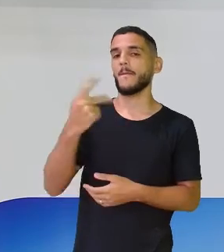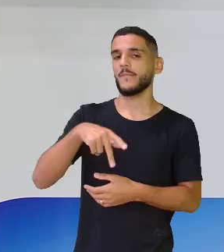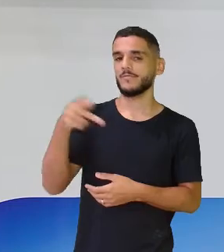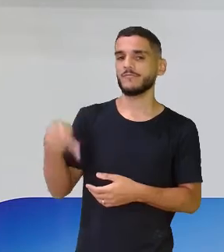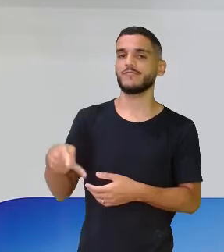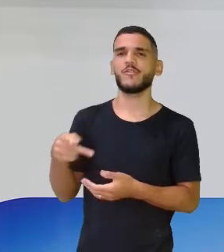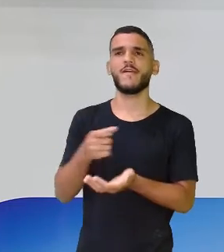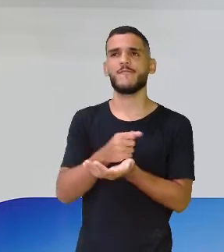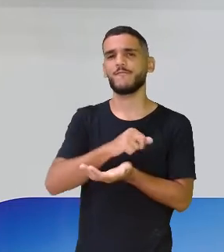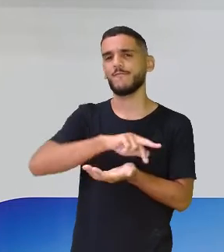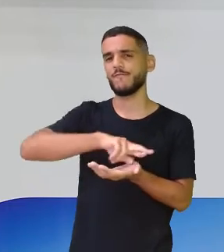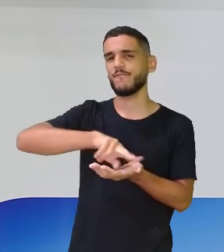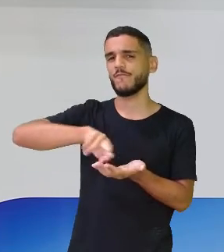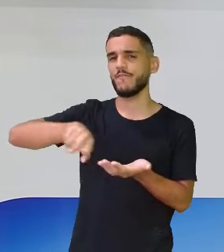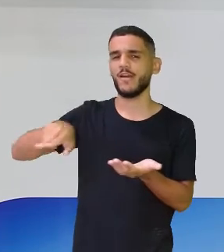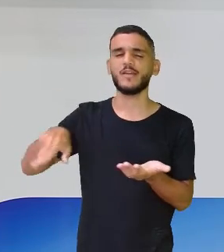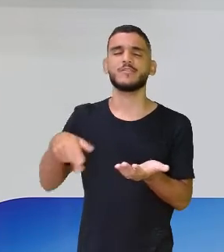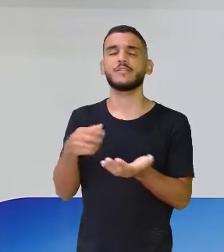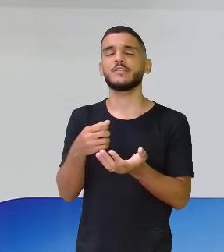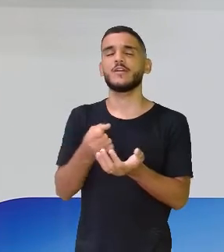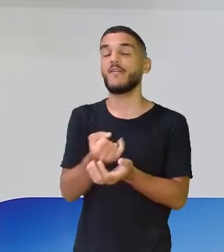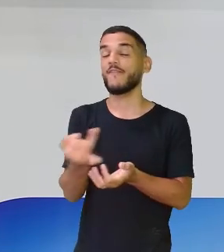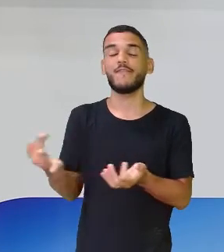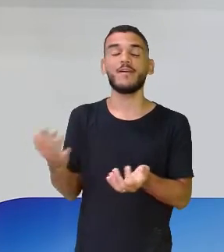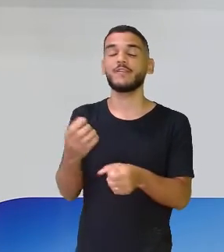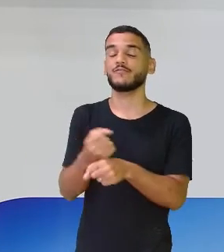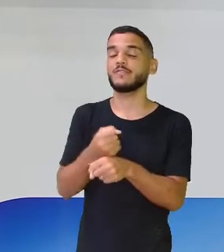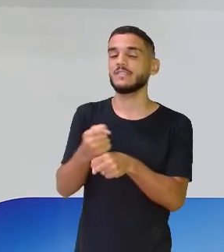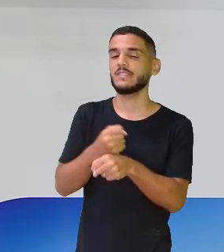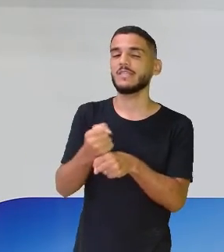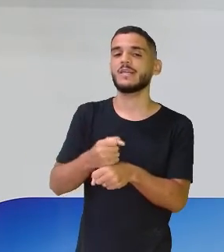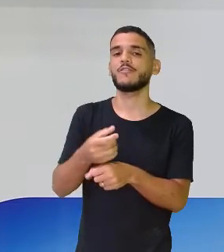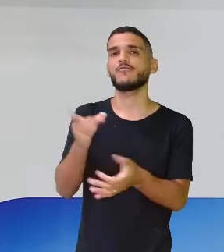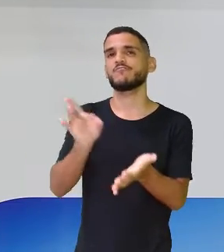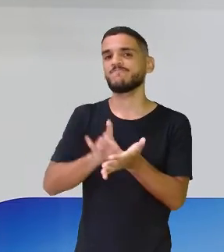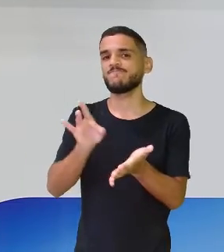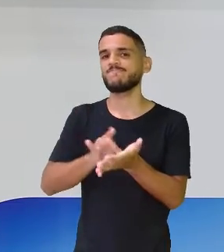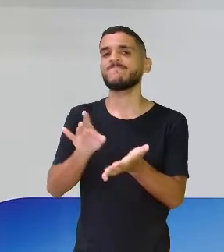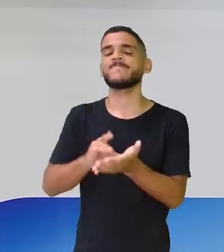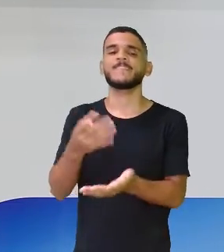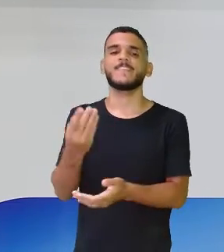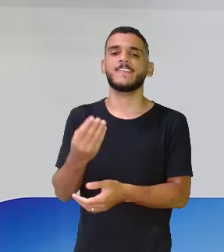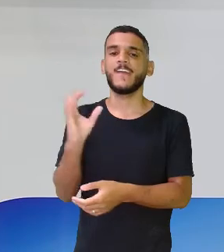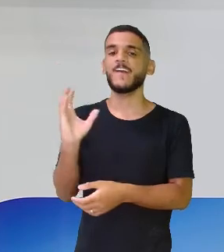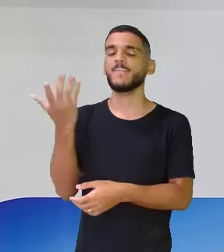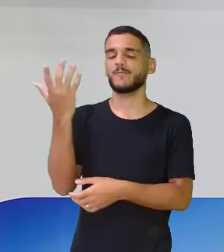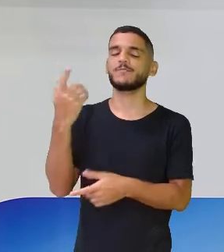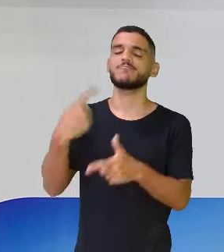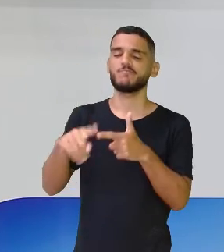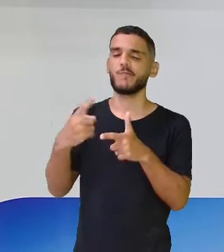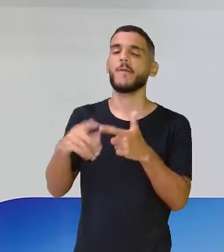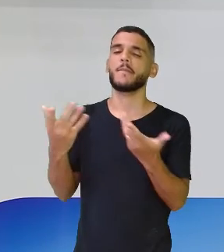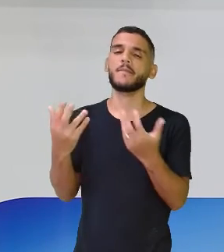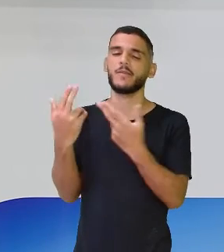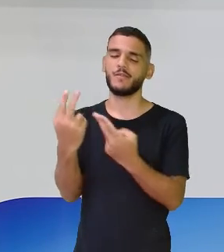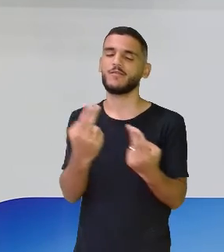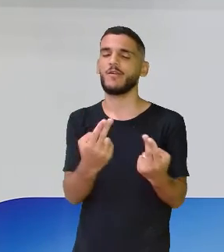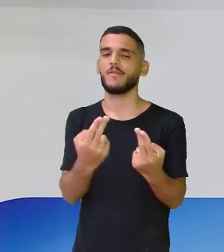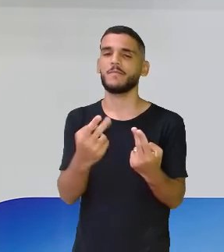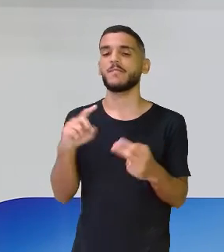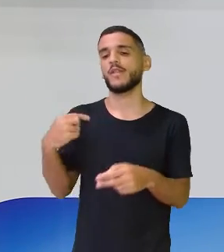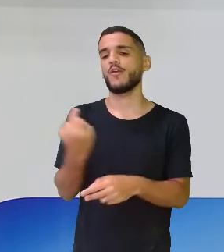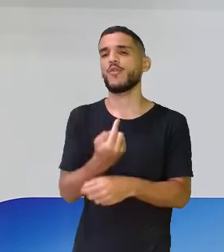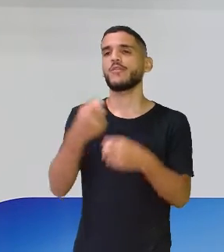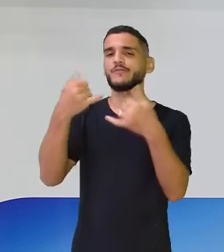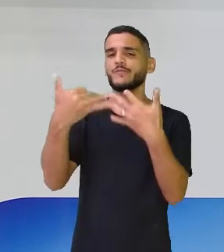jovens e adultos, então sei que essa é uma realidade da vida de várias alunas que eu tenho, que tive, né? A gente falar